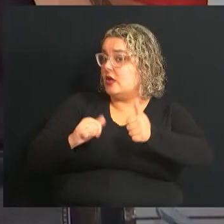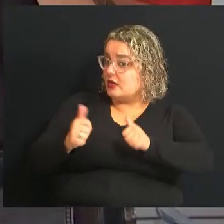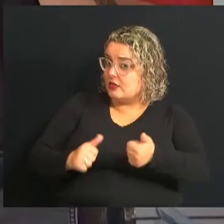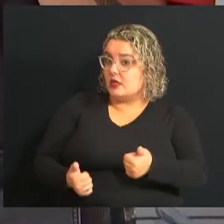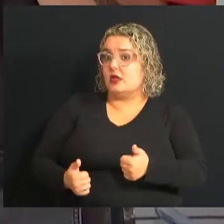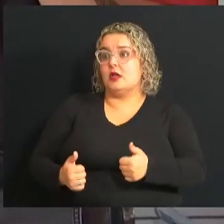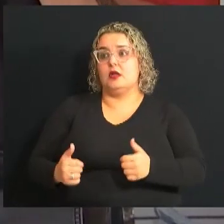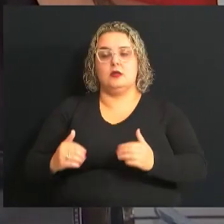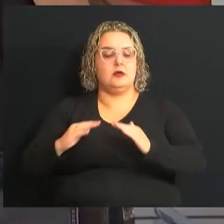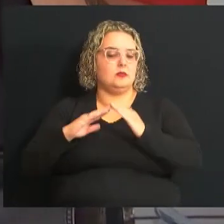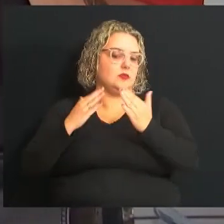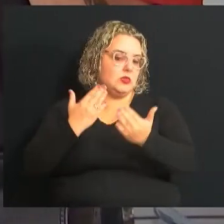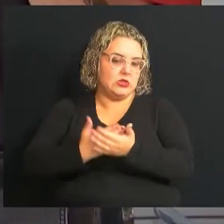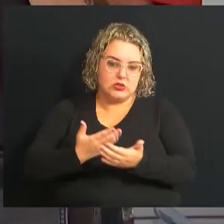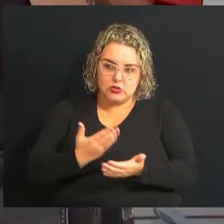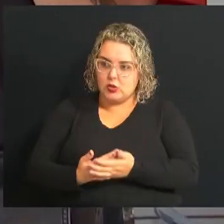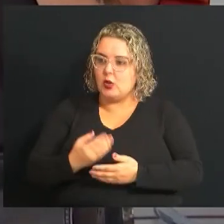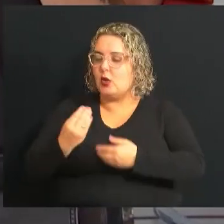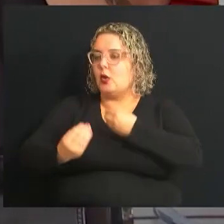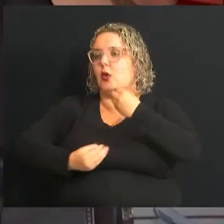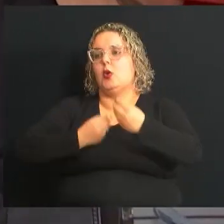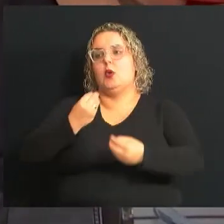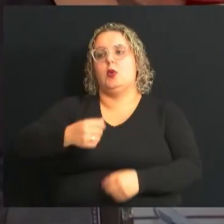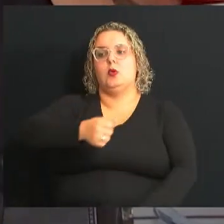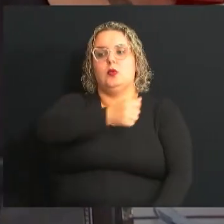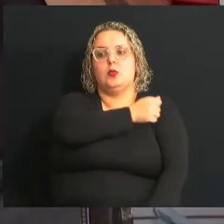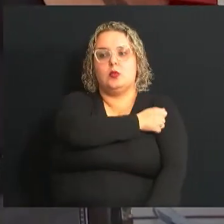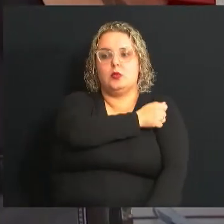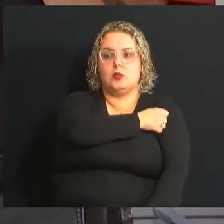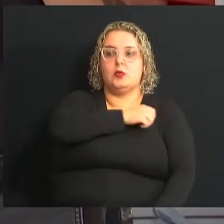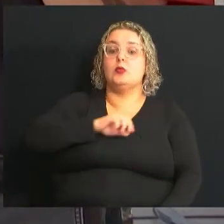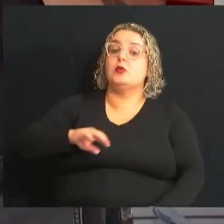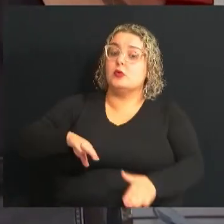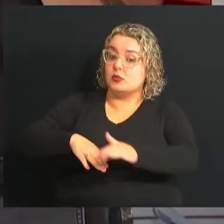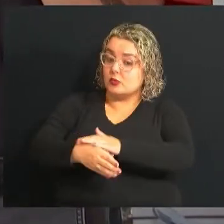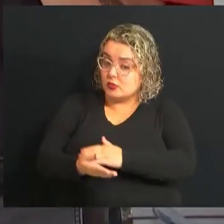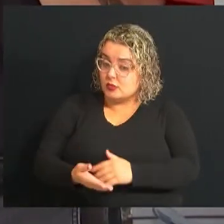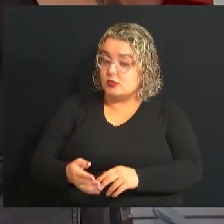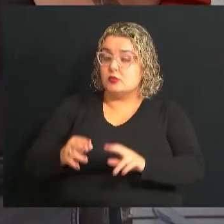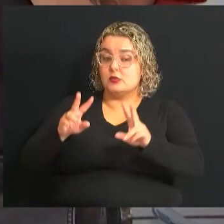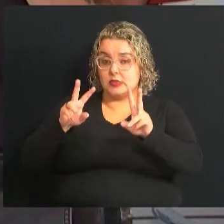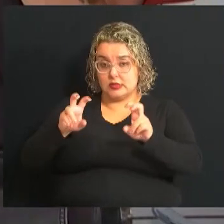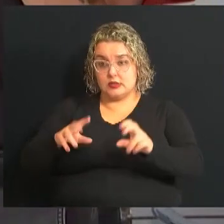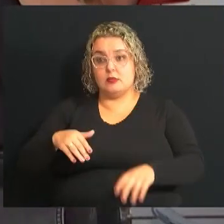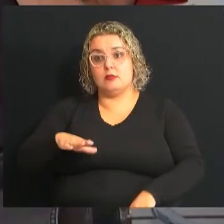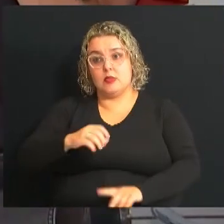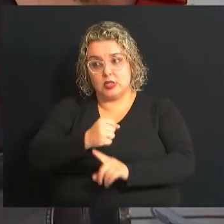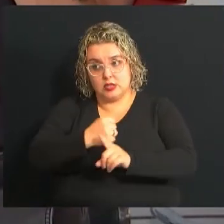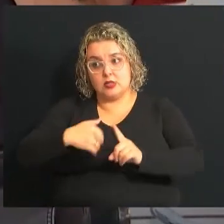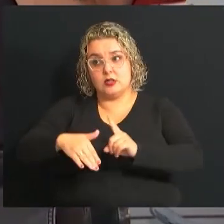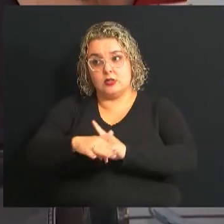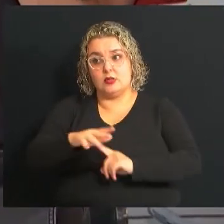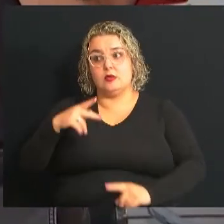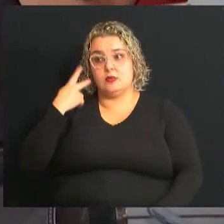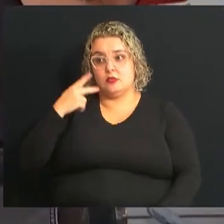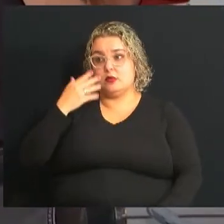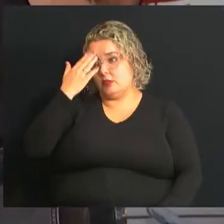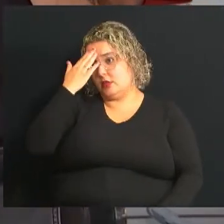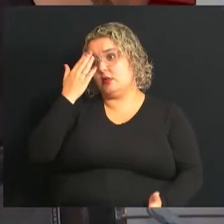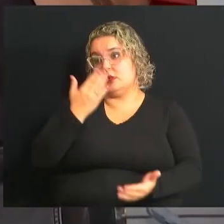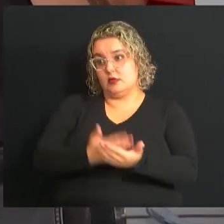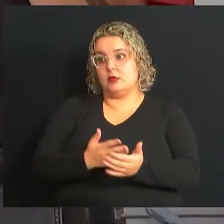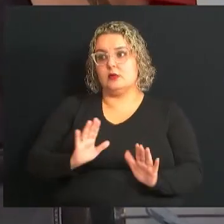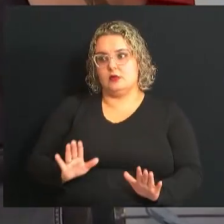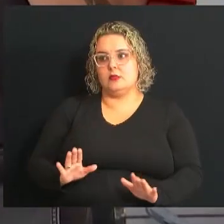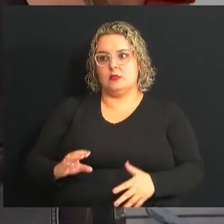para avaliar como são esses alunos, então costuma ser esse tema mais social político que eu creio que esse Enem